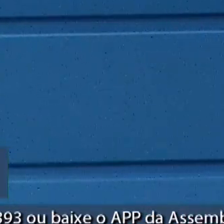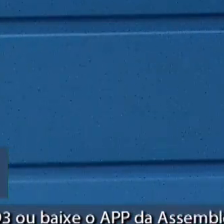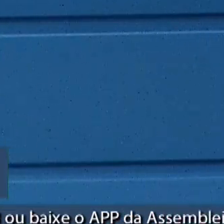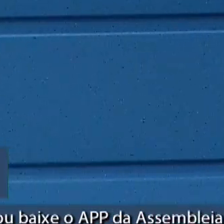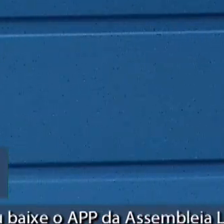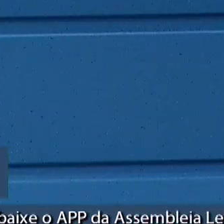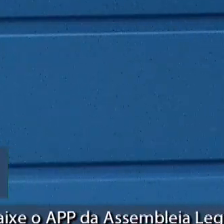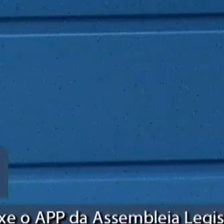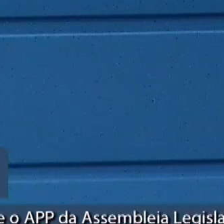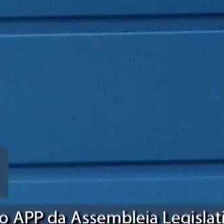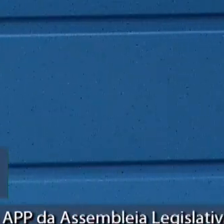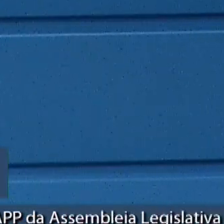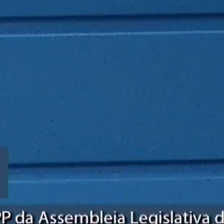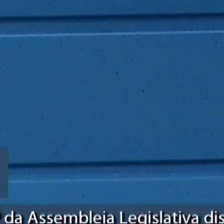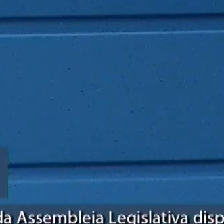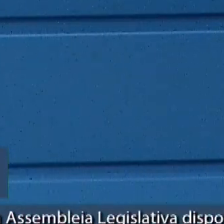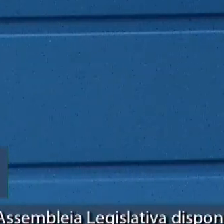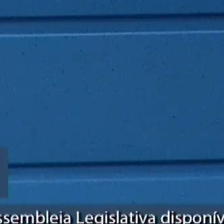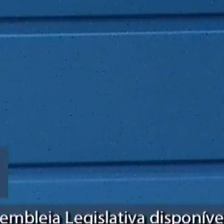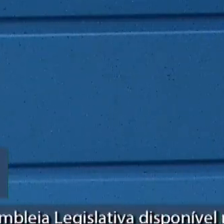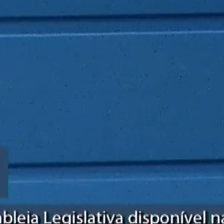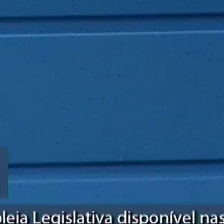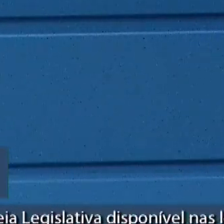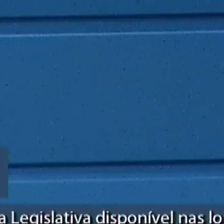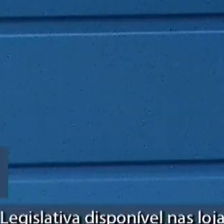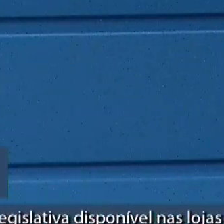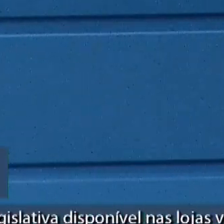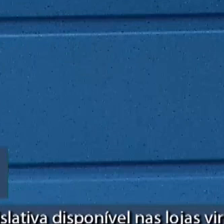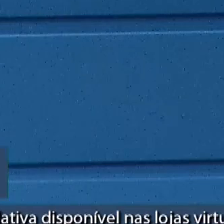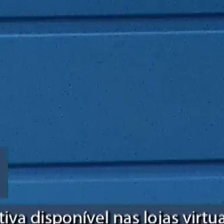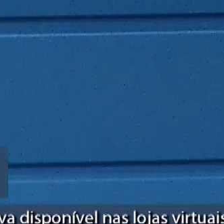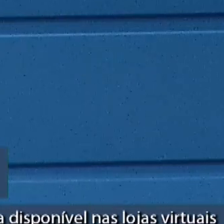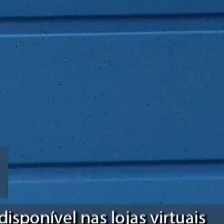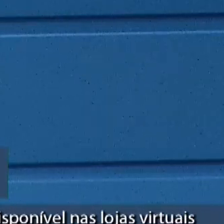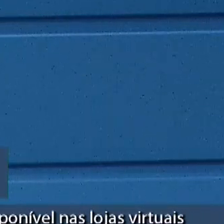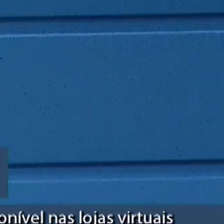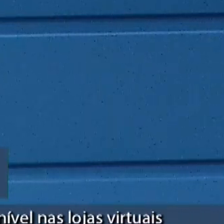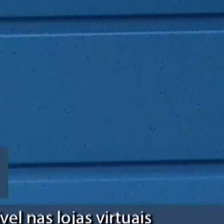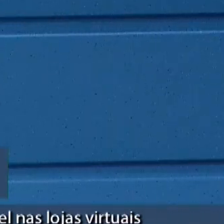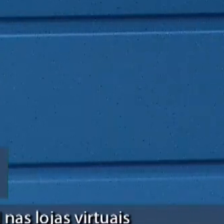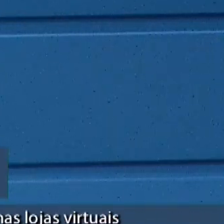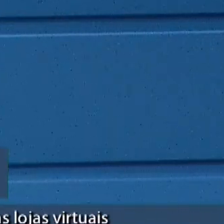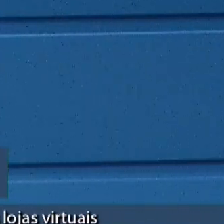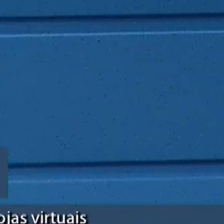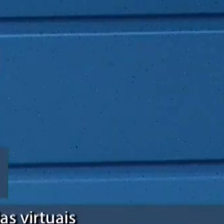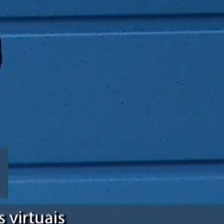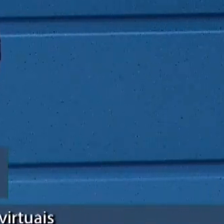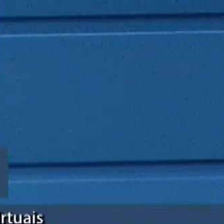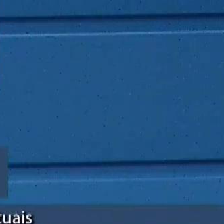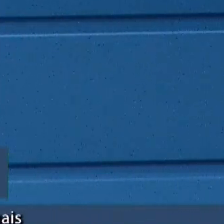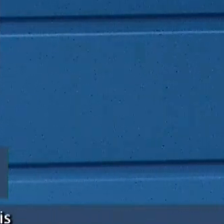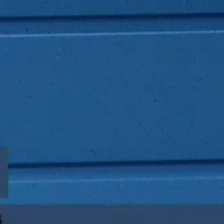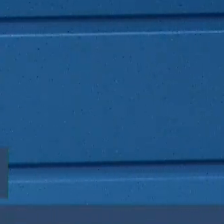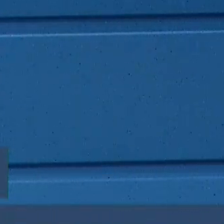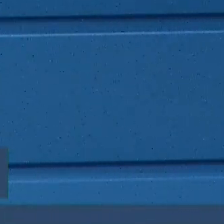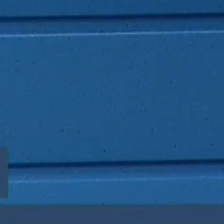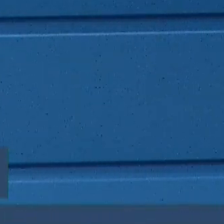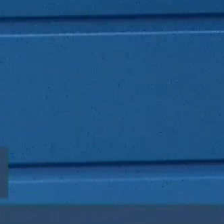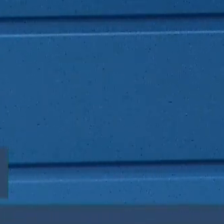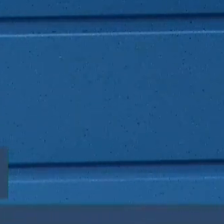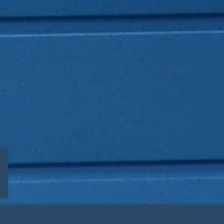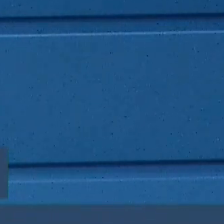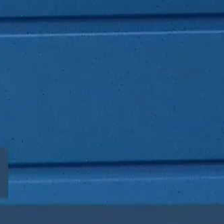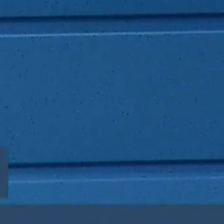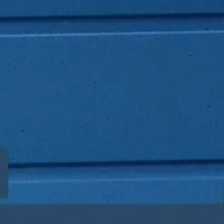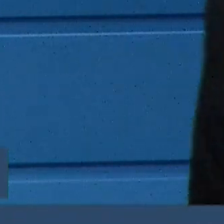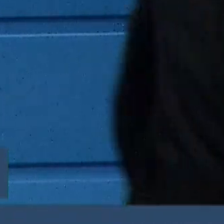Razão que corajosamente abordaram o suspeito e os policiais constataram que o suspeito não possuía registro de arma de fogo e o suspeito foi conduzido